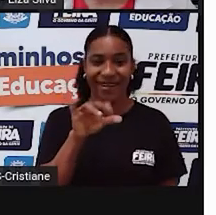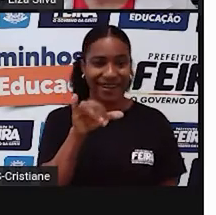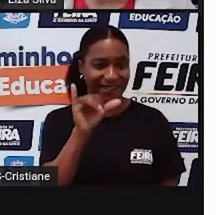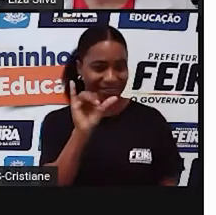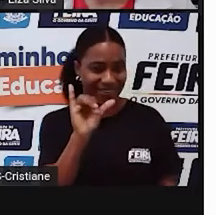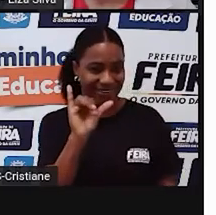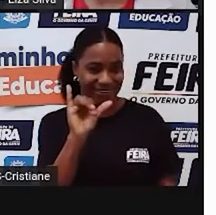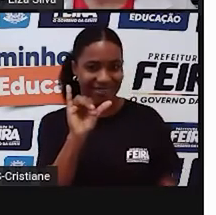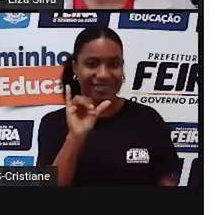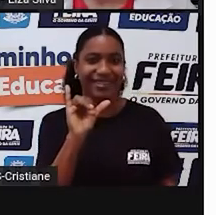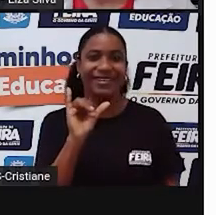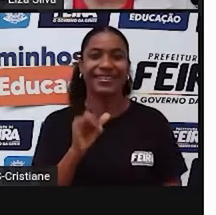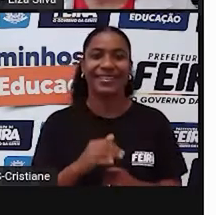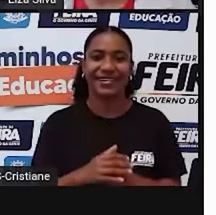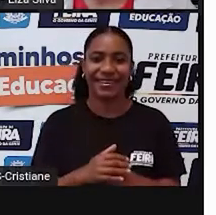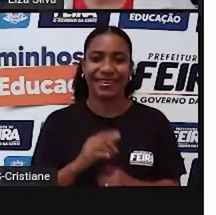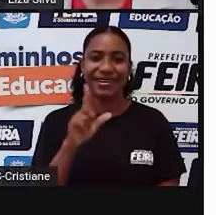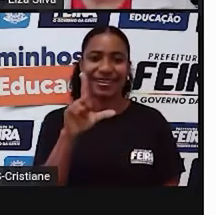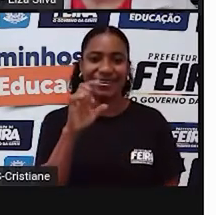Listen.